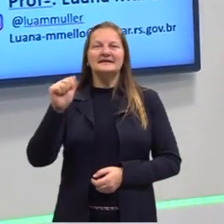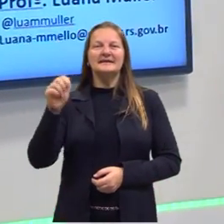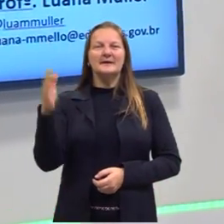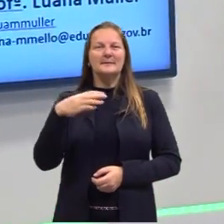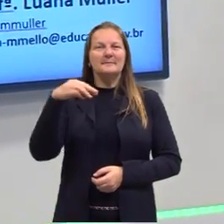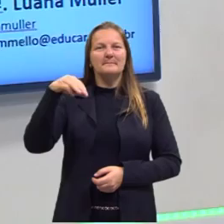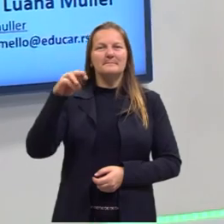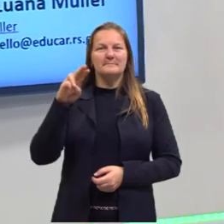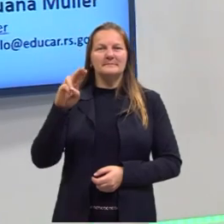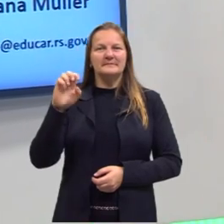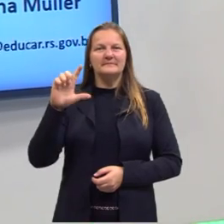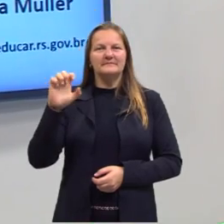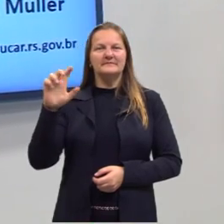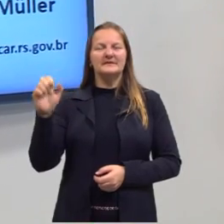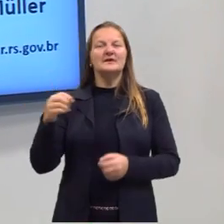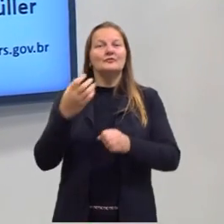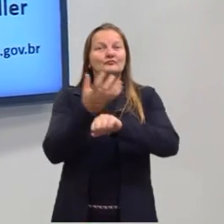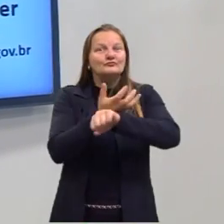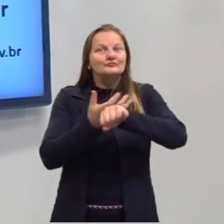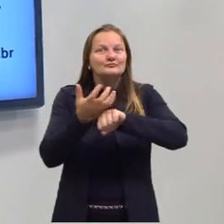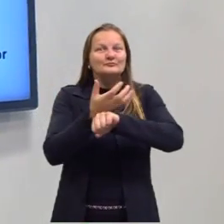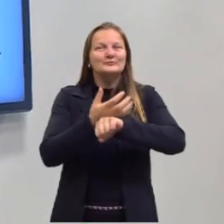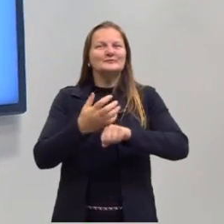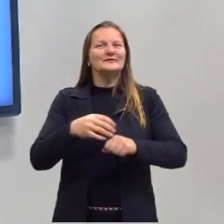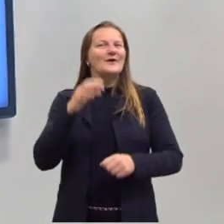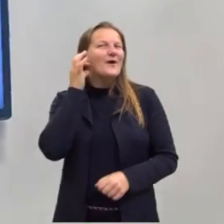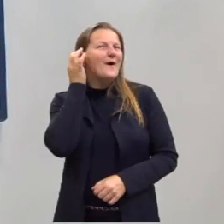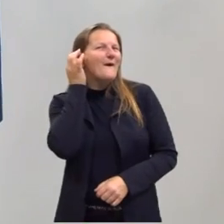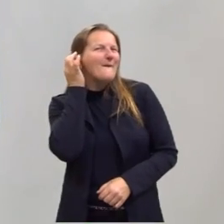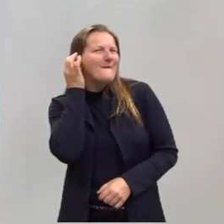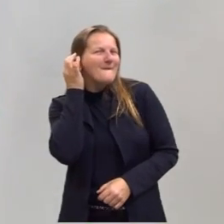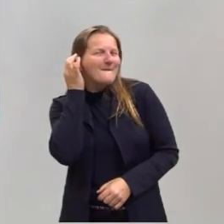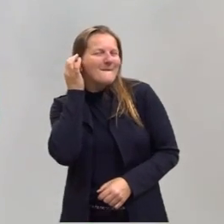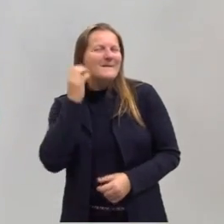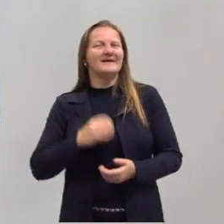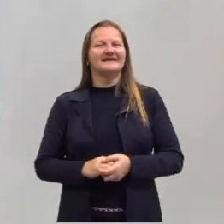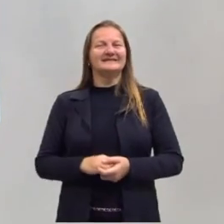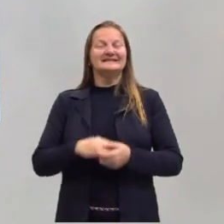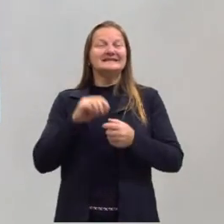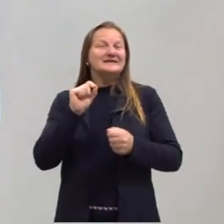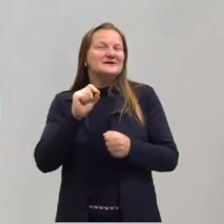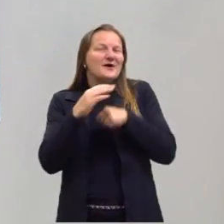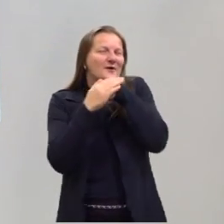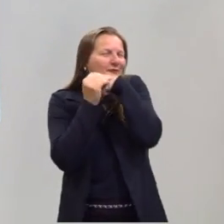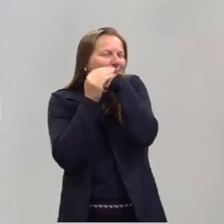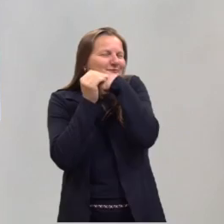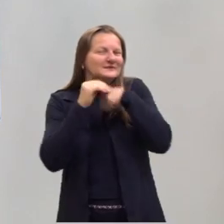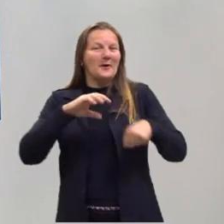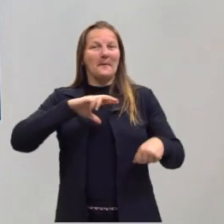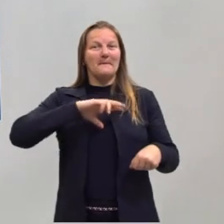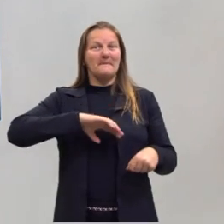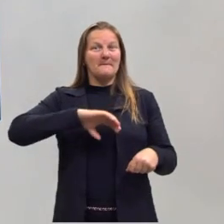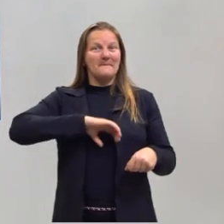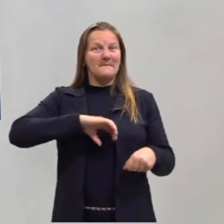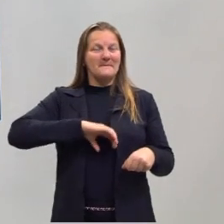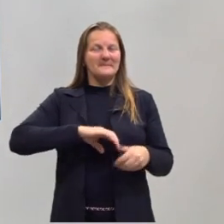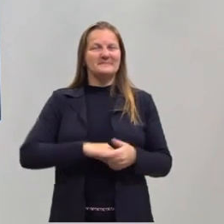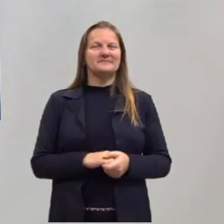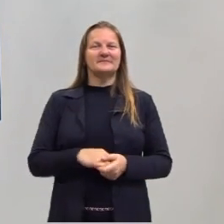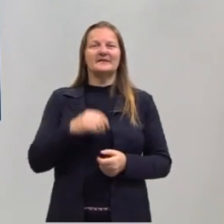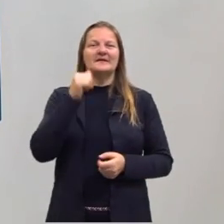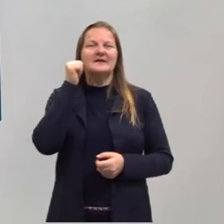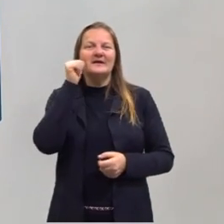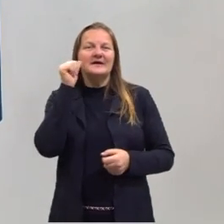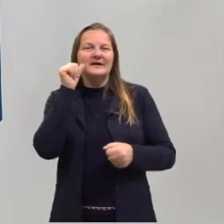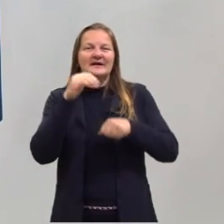trabalho com vocês componente curricular maravilhoso que a nossa querida língua portuguesa eu sou